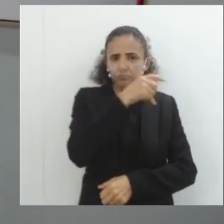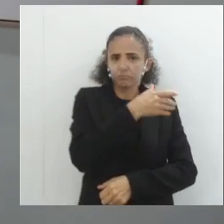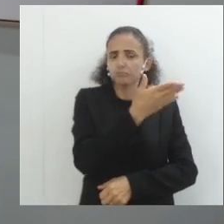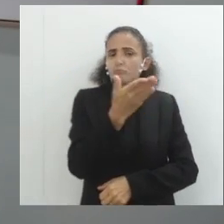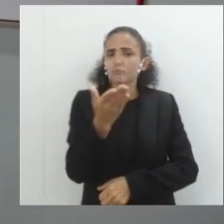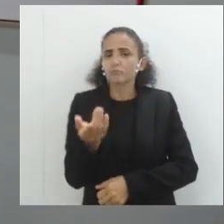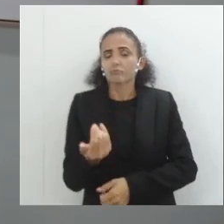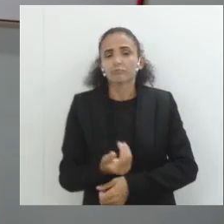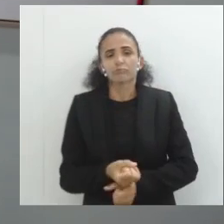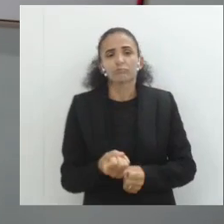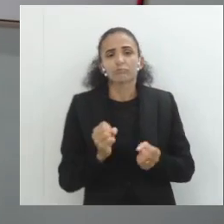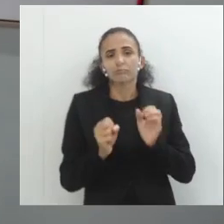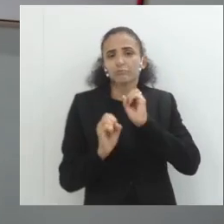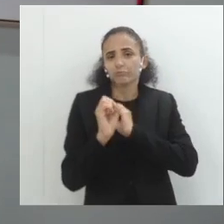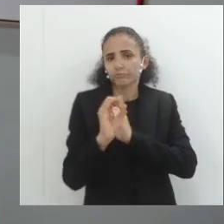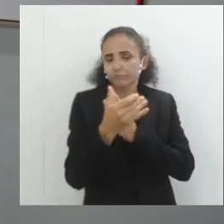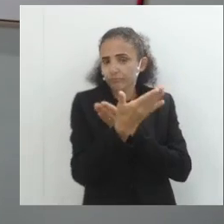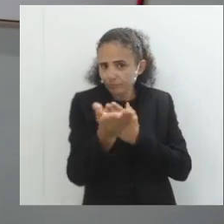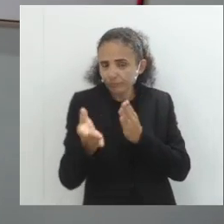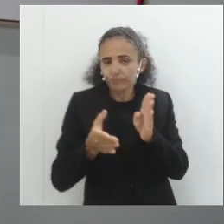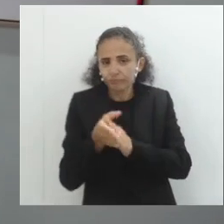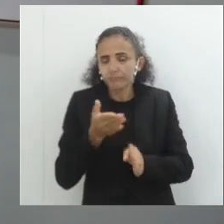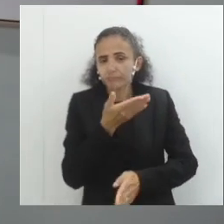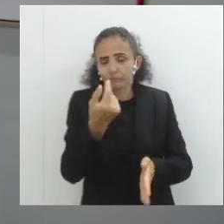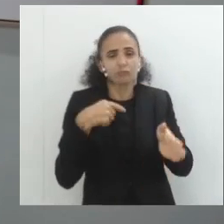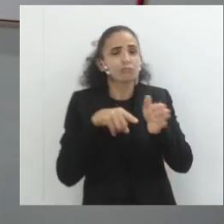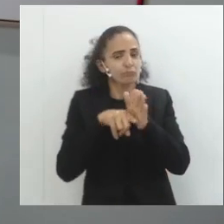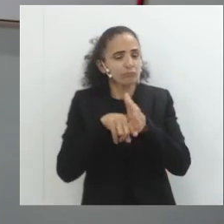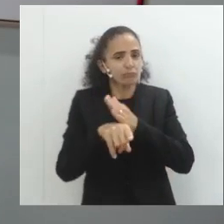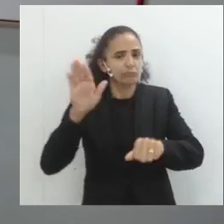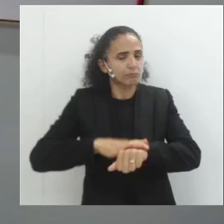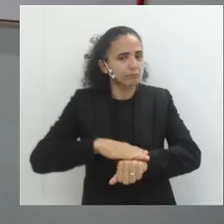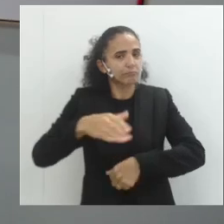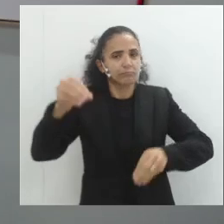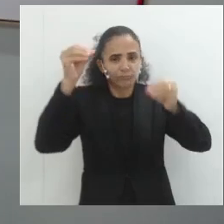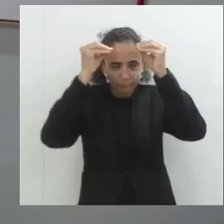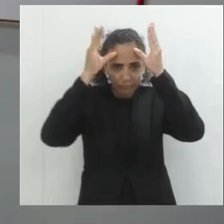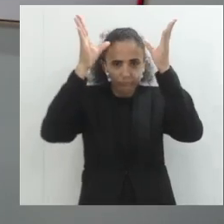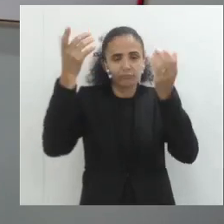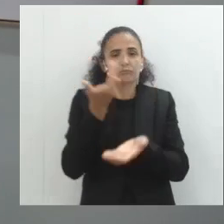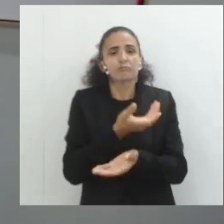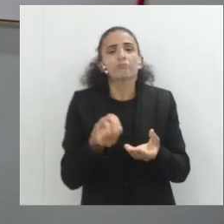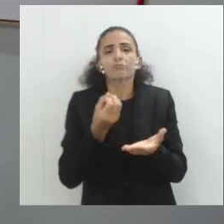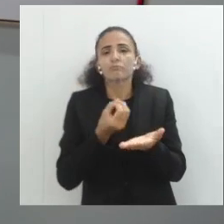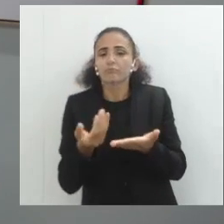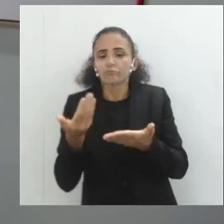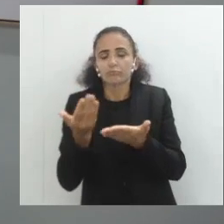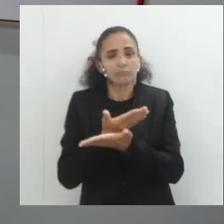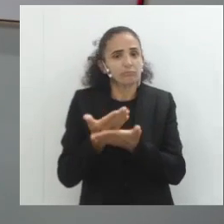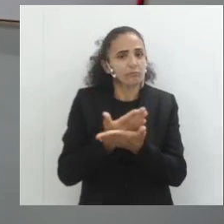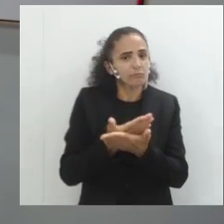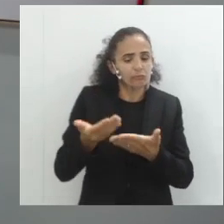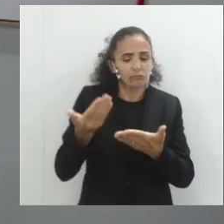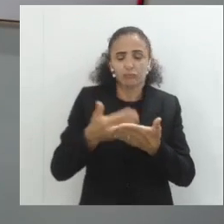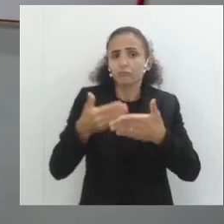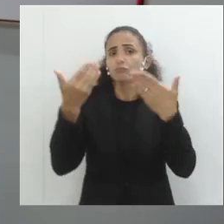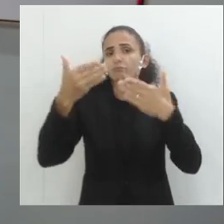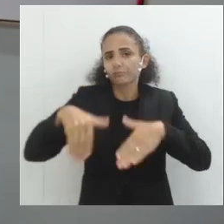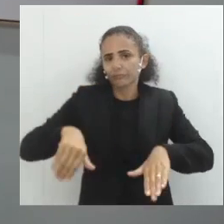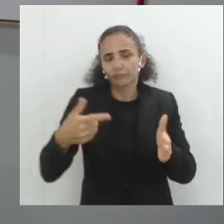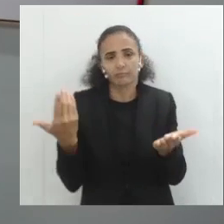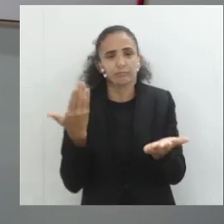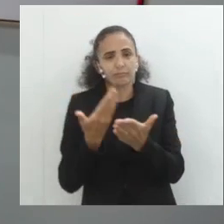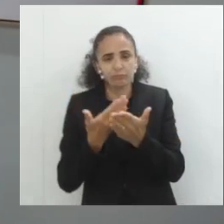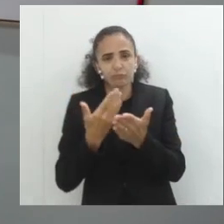aí eu sugiro que vocês estudem, aprofundem mais esses conhecimentos, que pode cair em algum exame, alguma avaliação